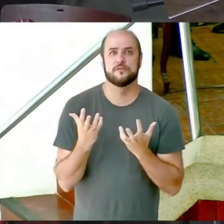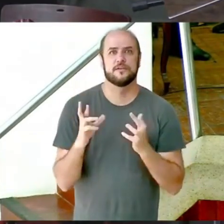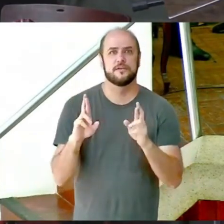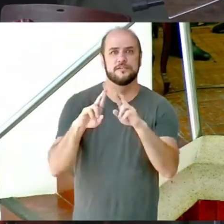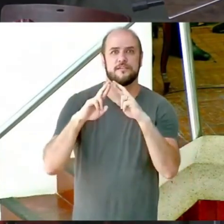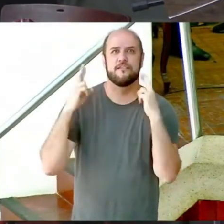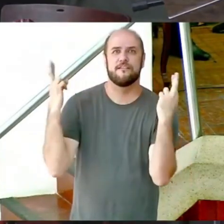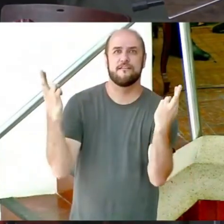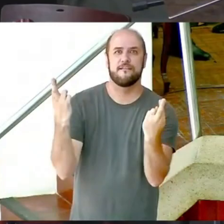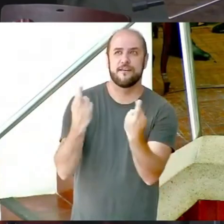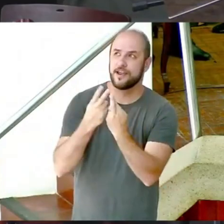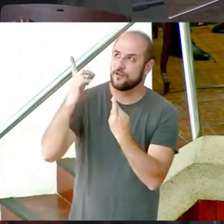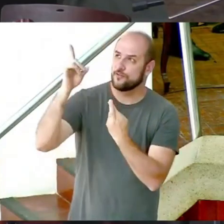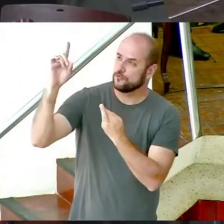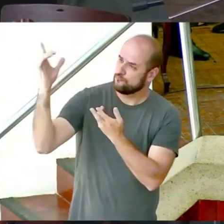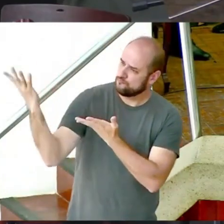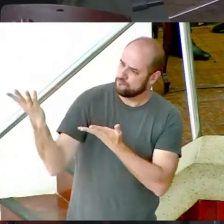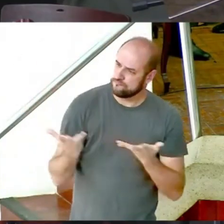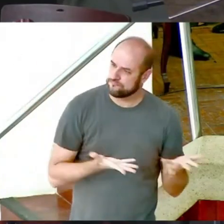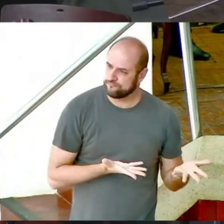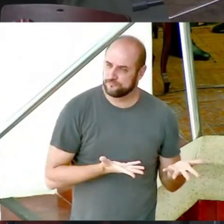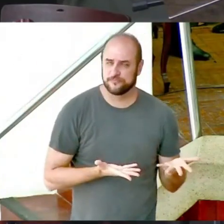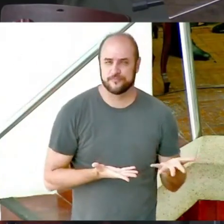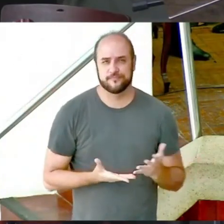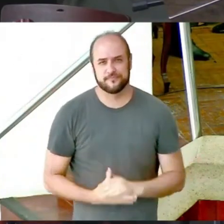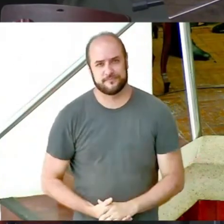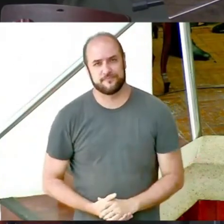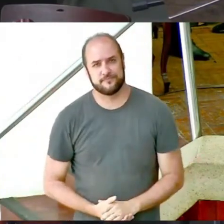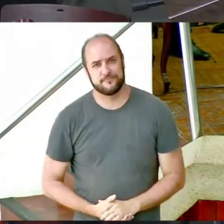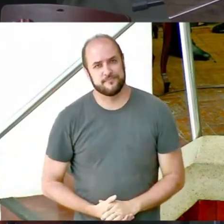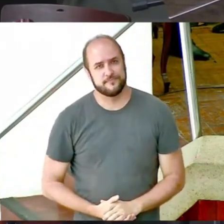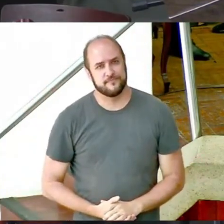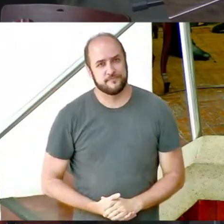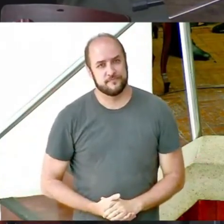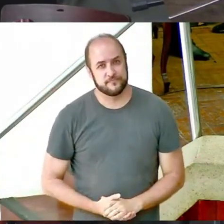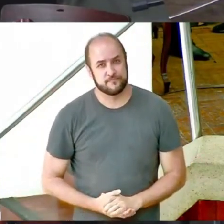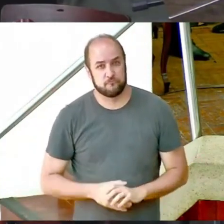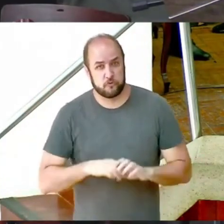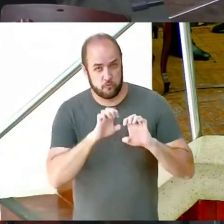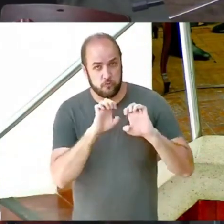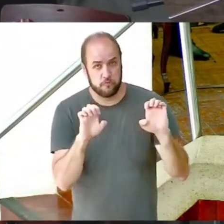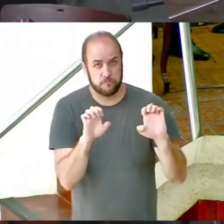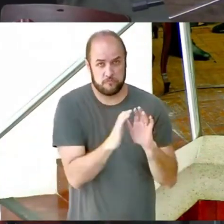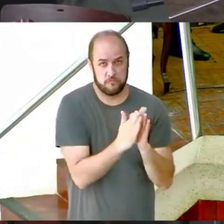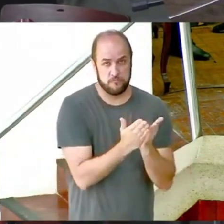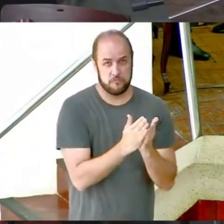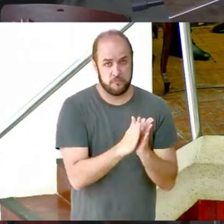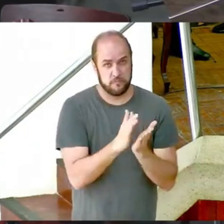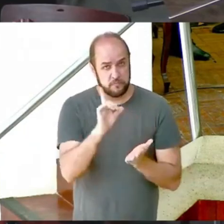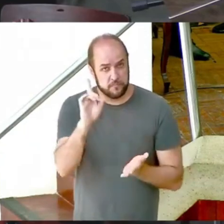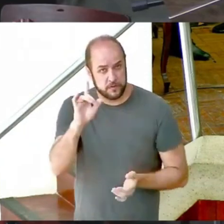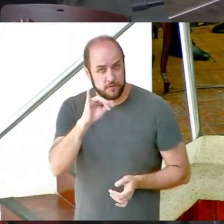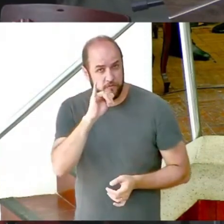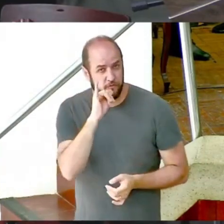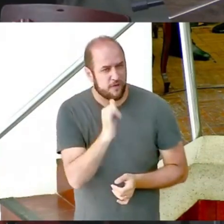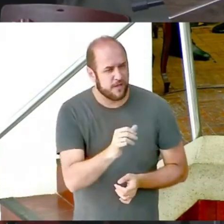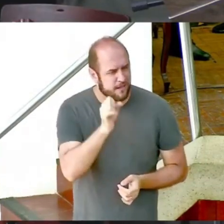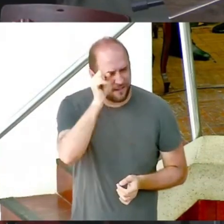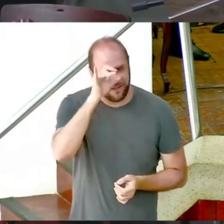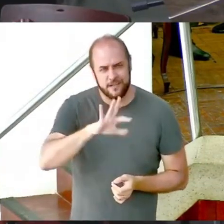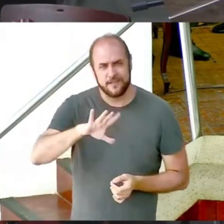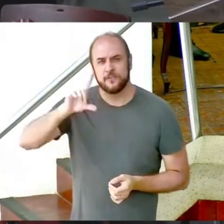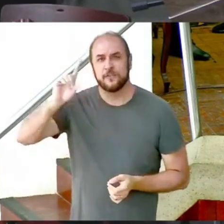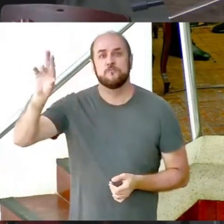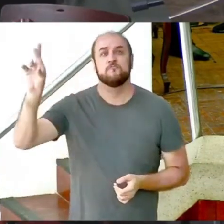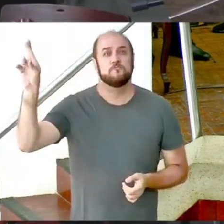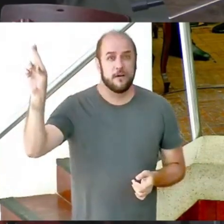de Deus, pelo reino de Deus. E os evangelhos nos deixam claro que Deus